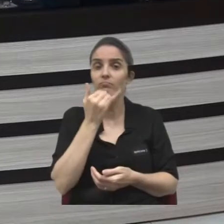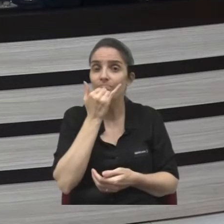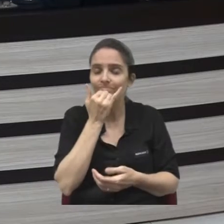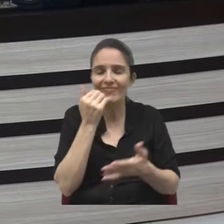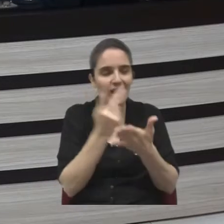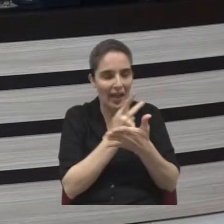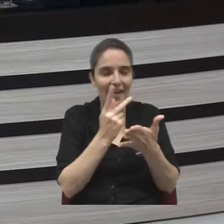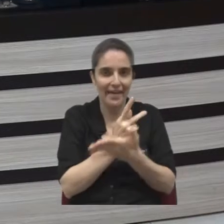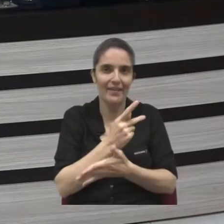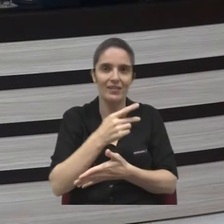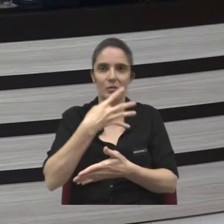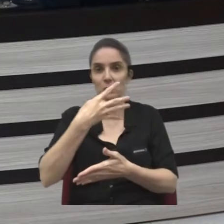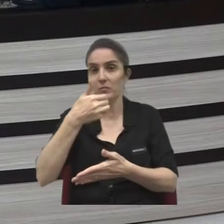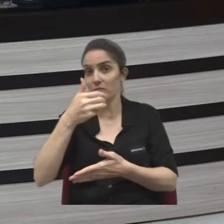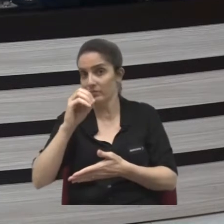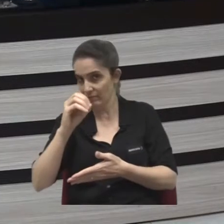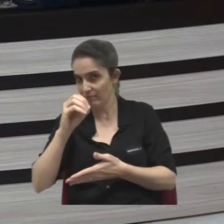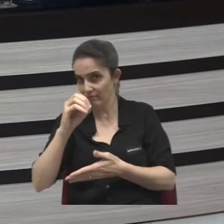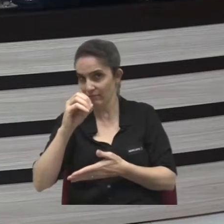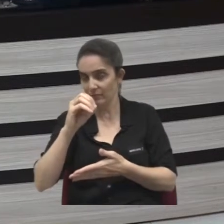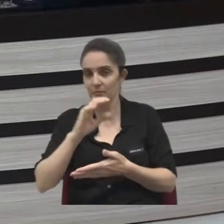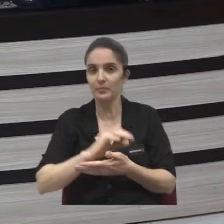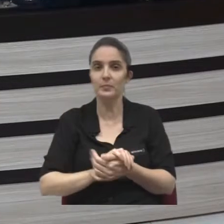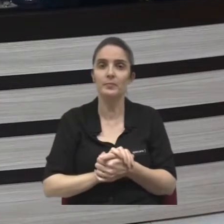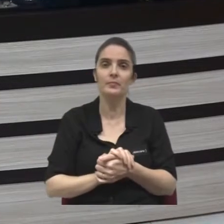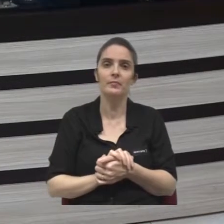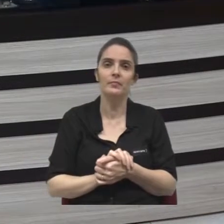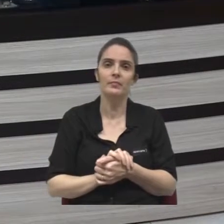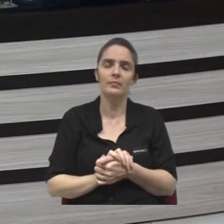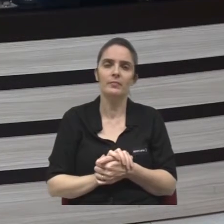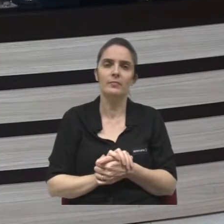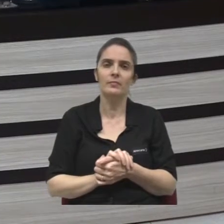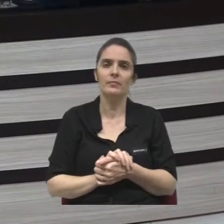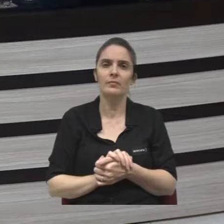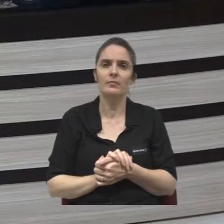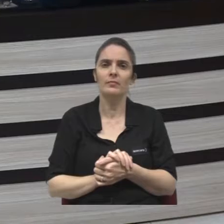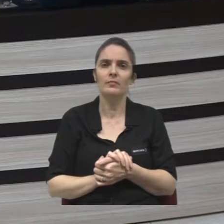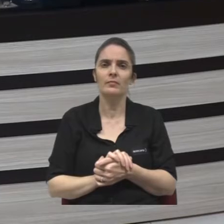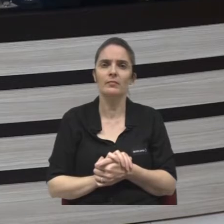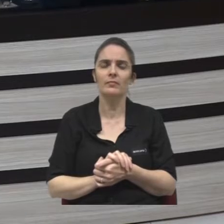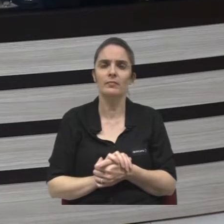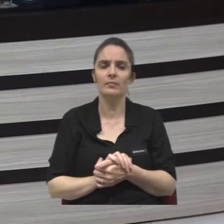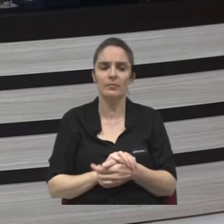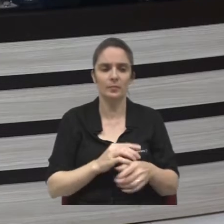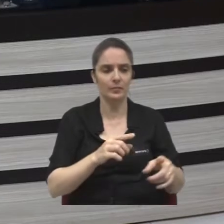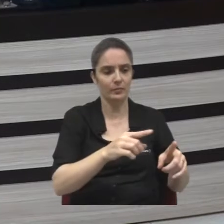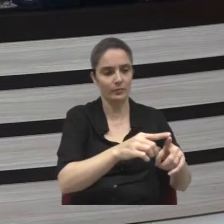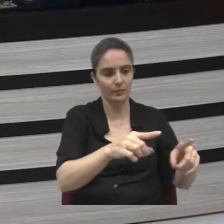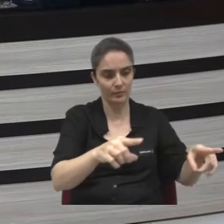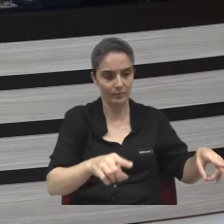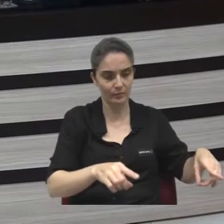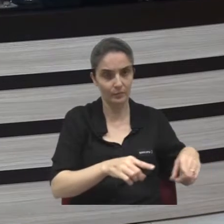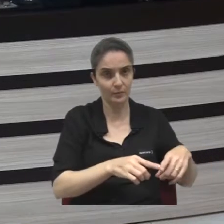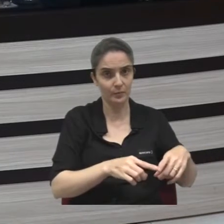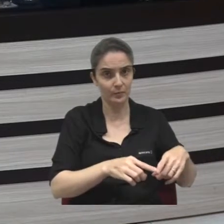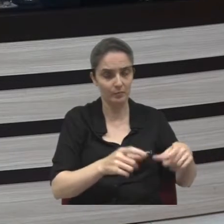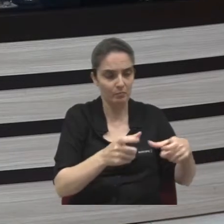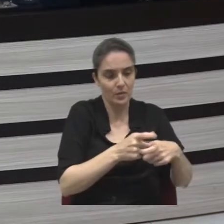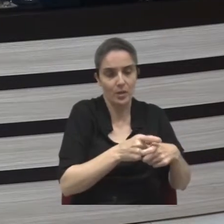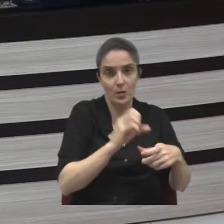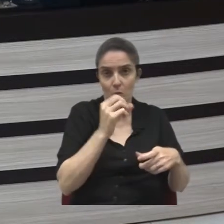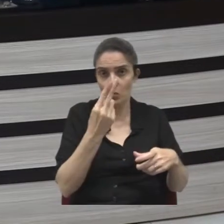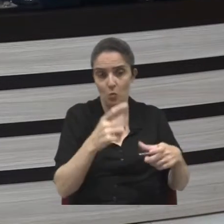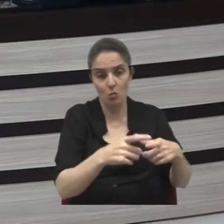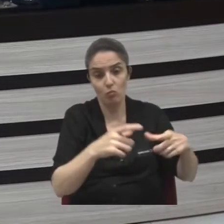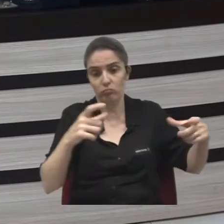410 requer informações ao Poder Executivo acerca da existência de espaço para acolhimento ou encaminhamento de animais de rua em